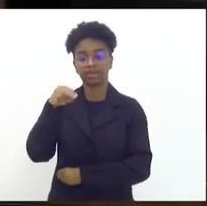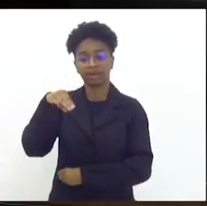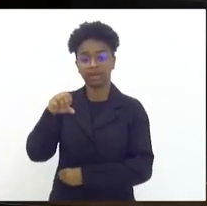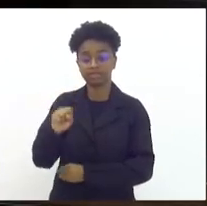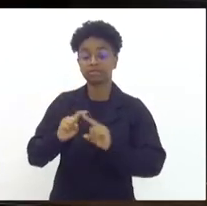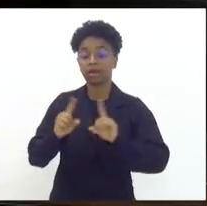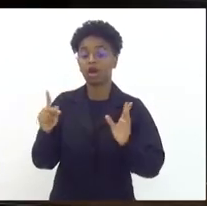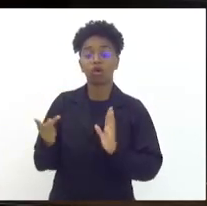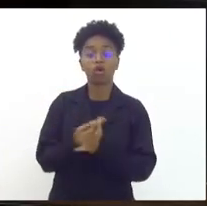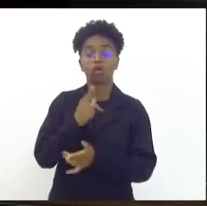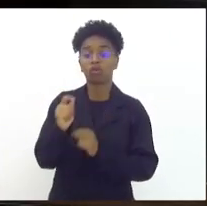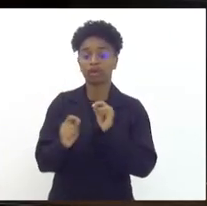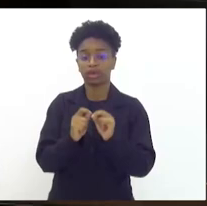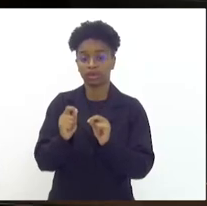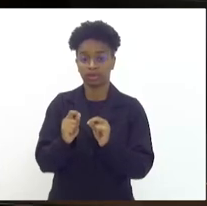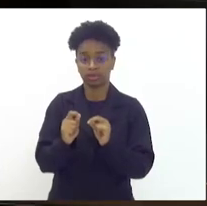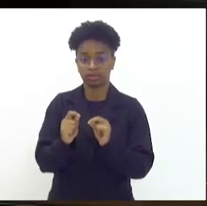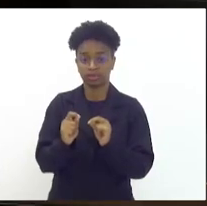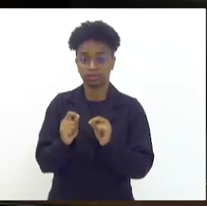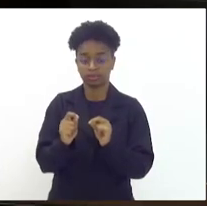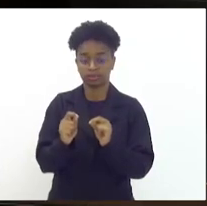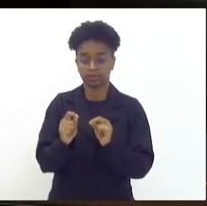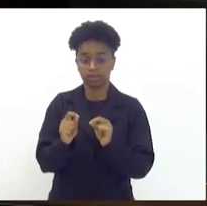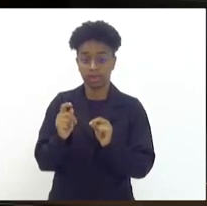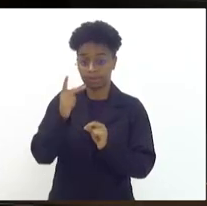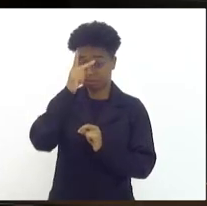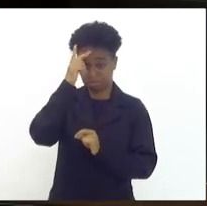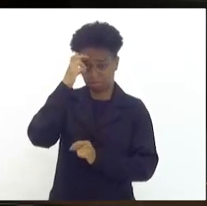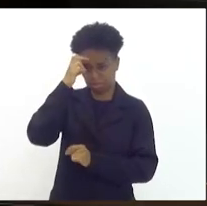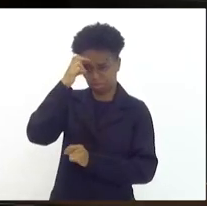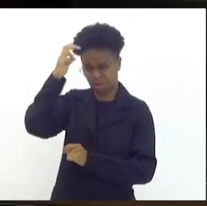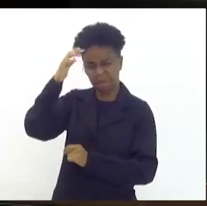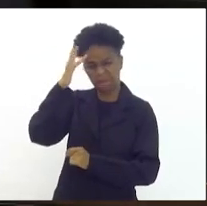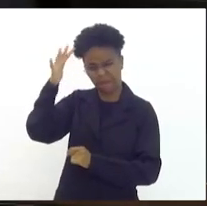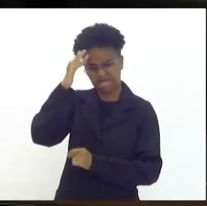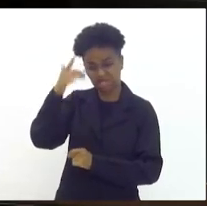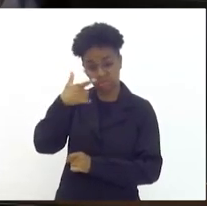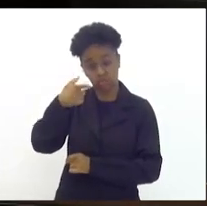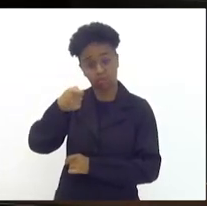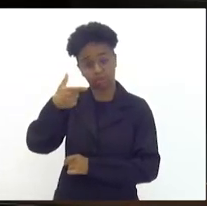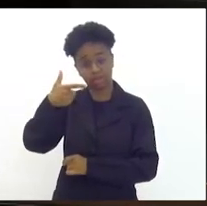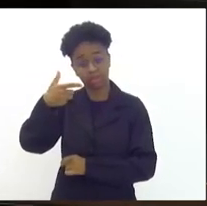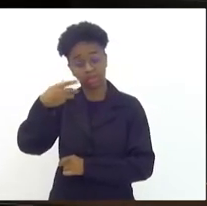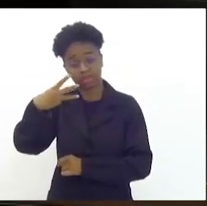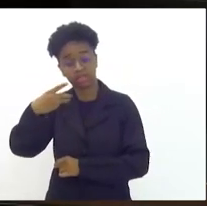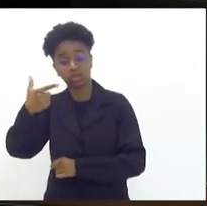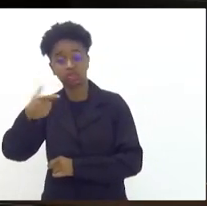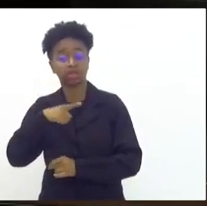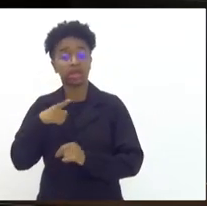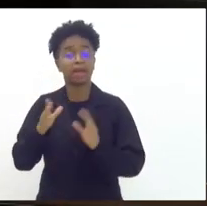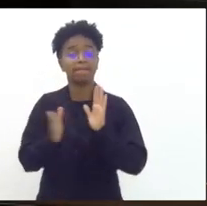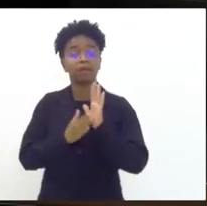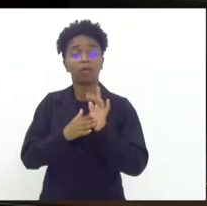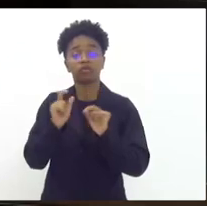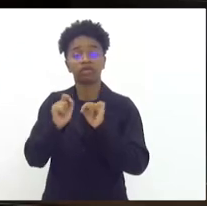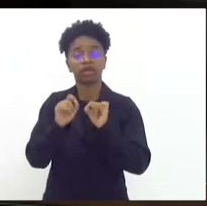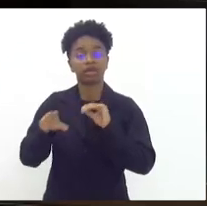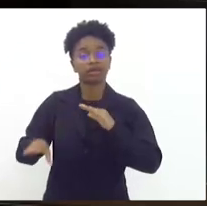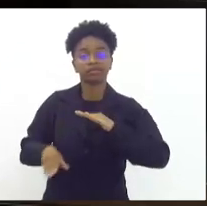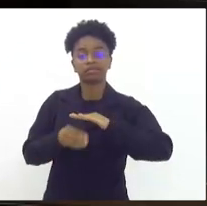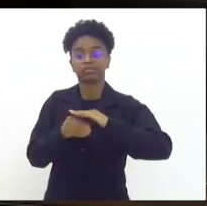acontecer algum gênero da raça vai imaginar em janeiro de 32 a seguinte proposta de emenda constituição